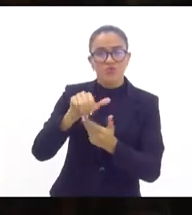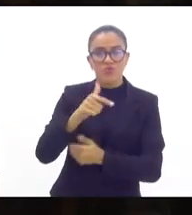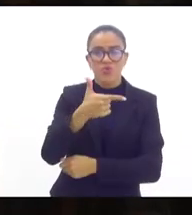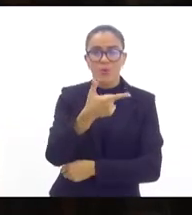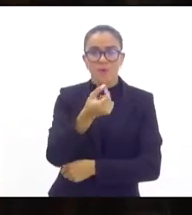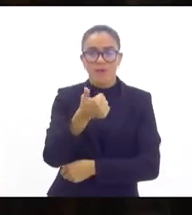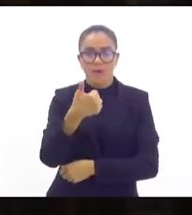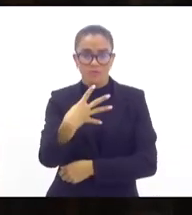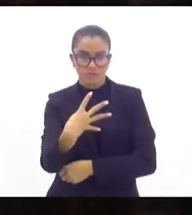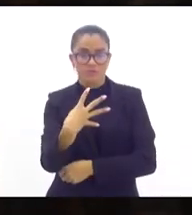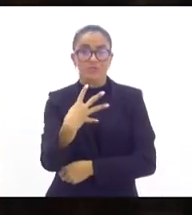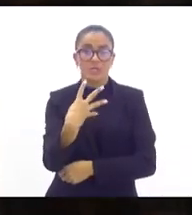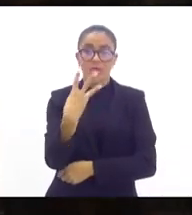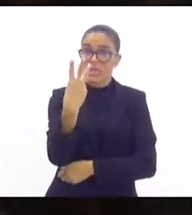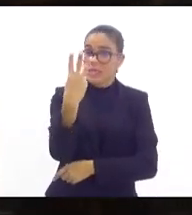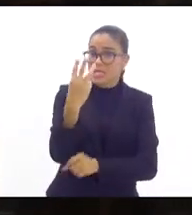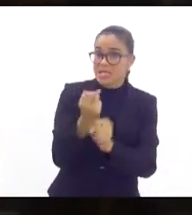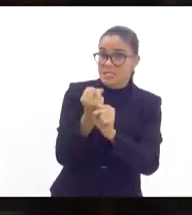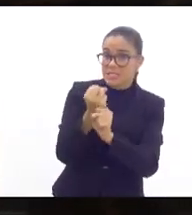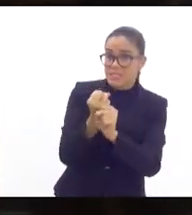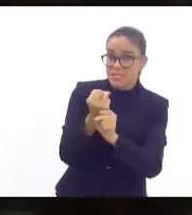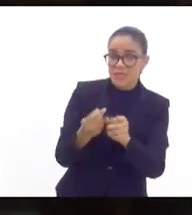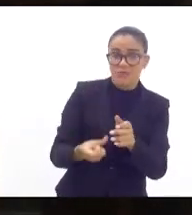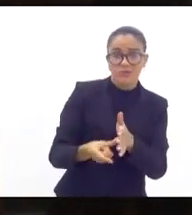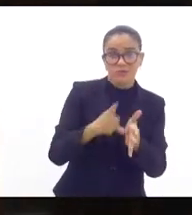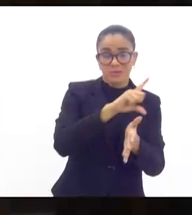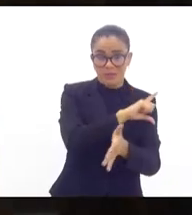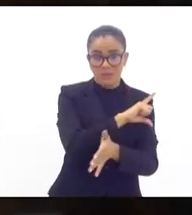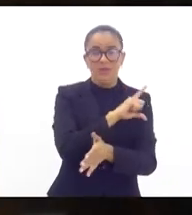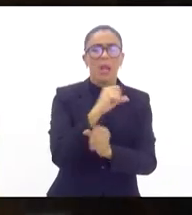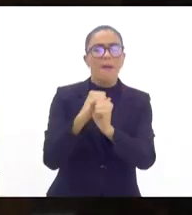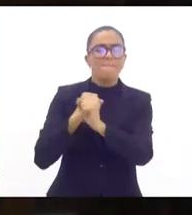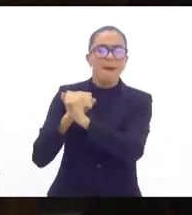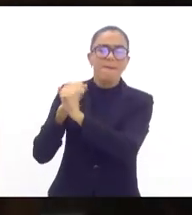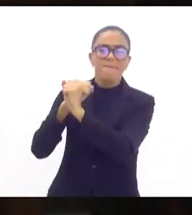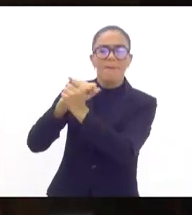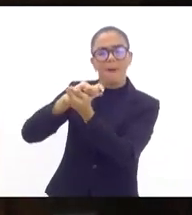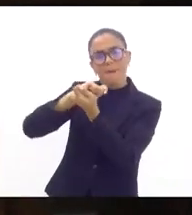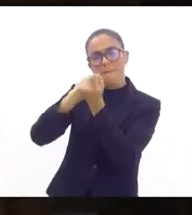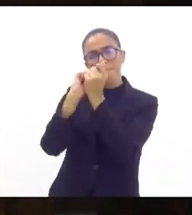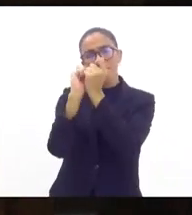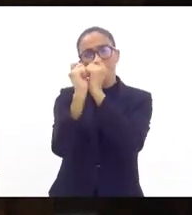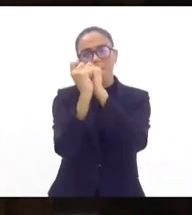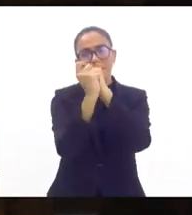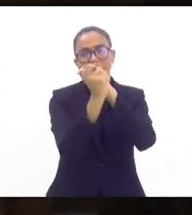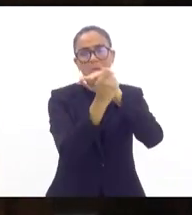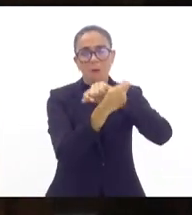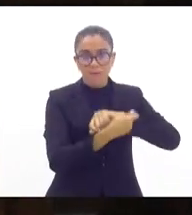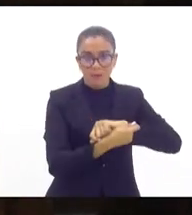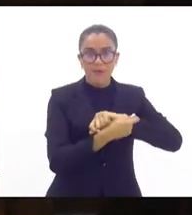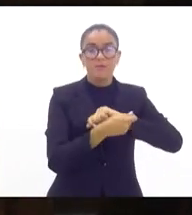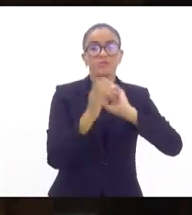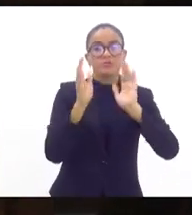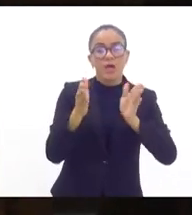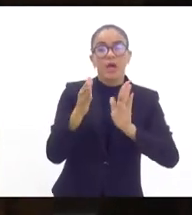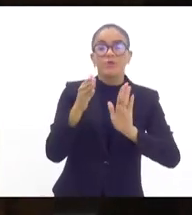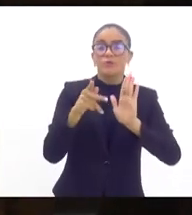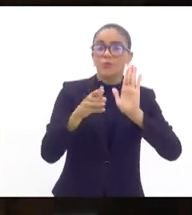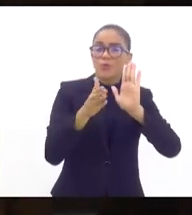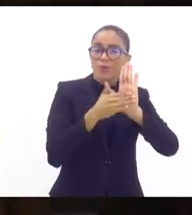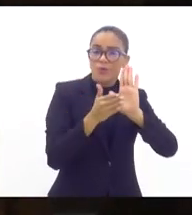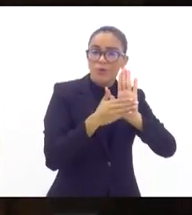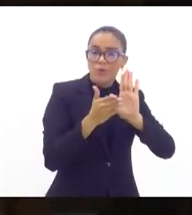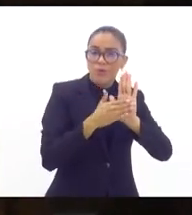né 13 anos atrás ele fechou para obras refizeram todo o Maracanã e ali você no projeto Inicial